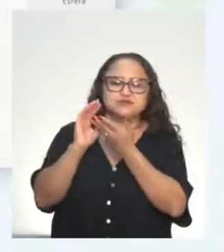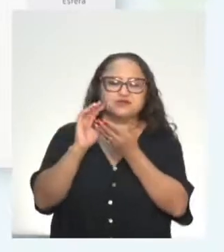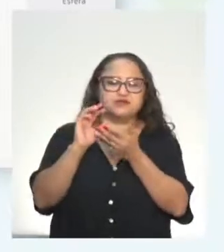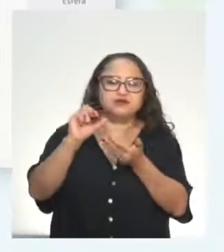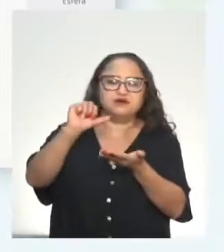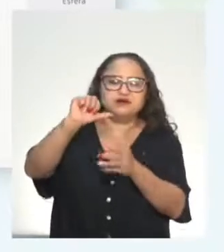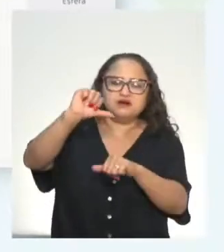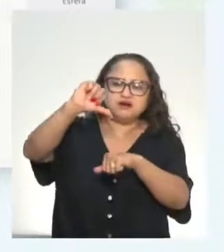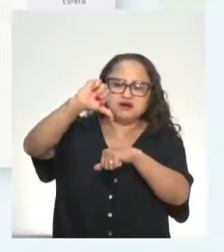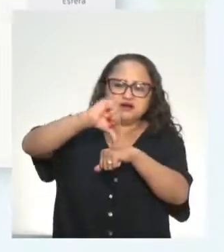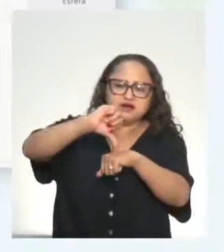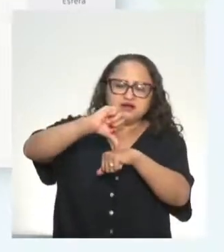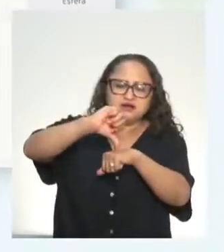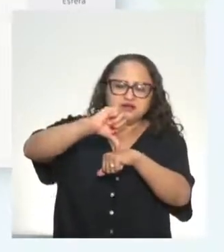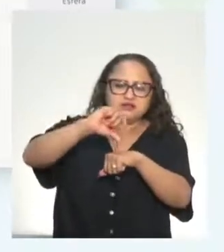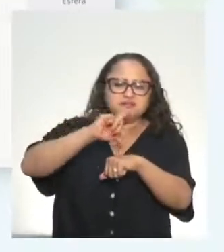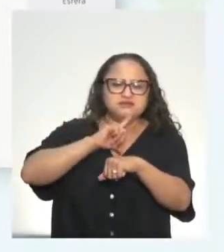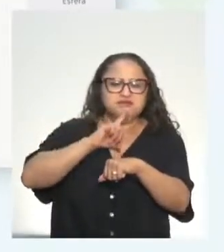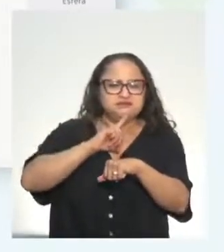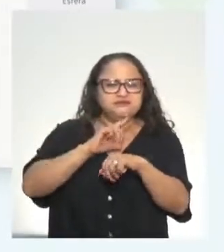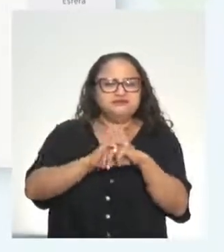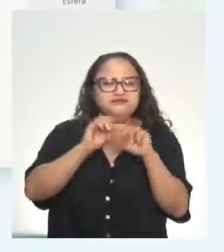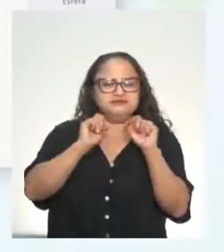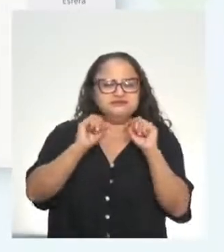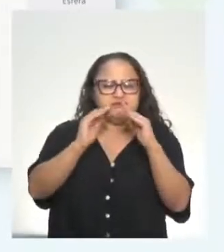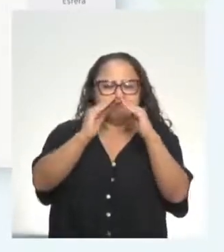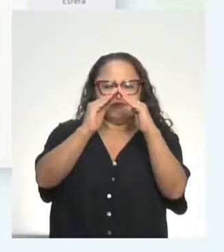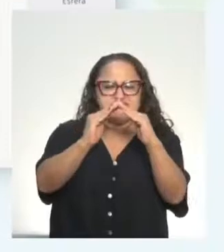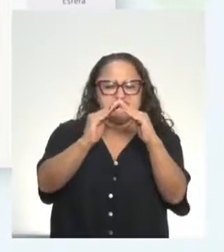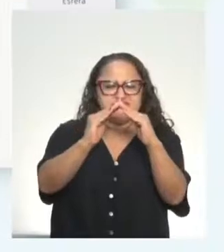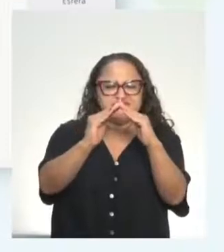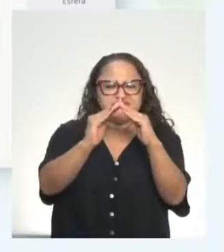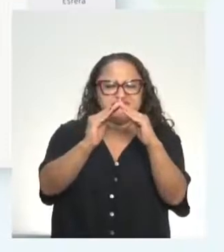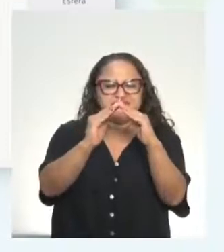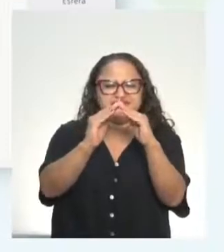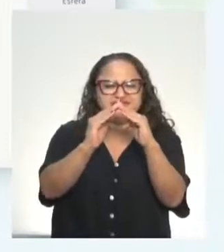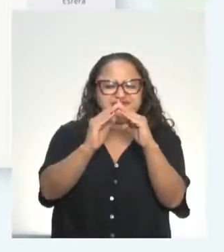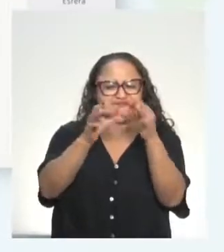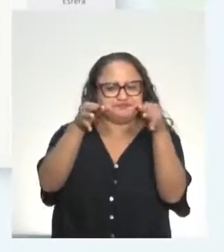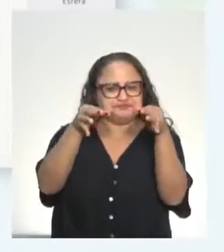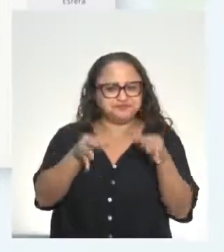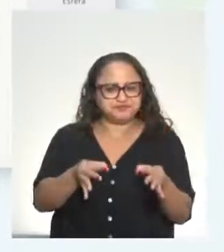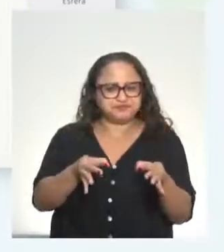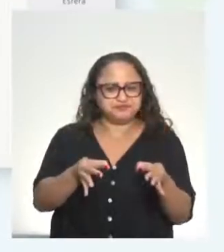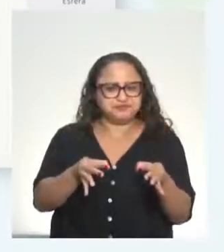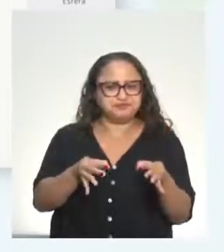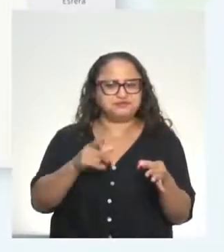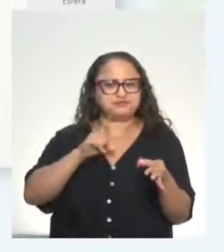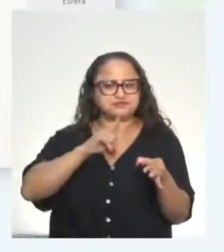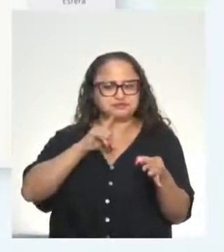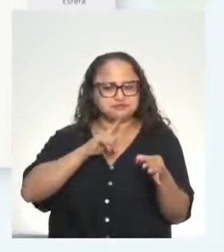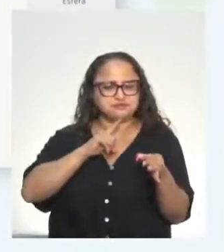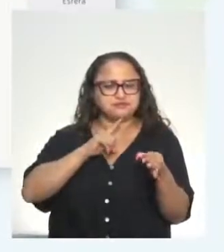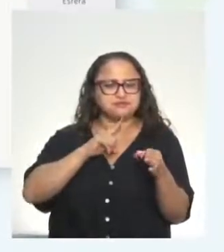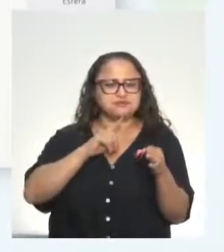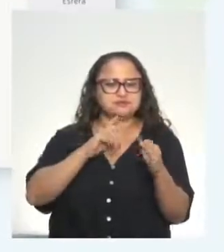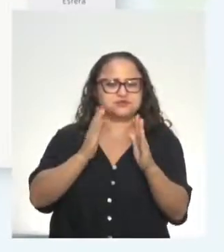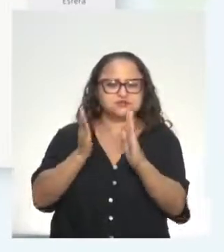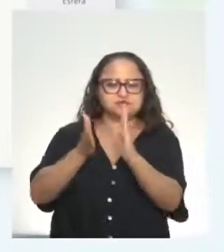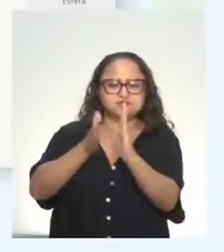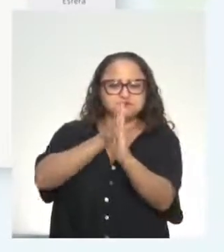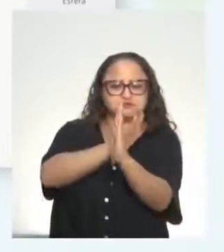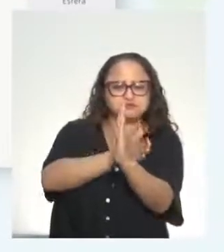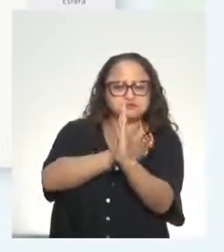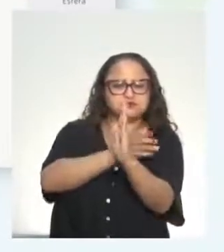aqui, para que o telhado fique correto por todos os lados. Veja aí que agora, segurando o meu